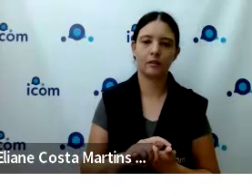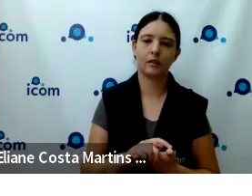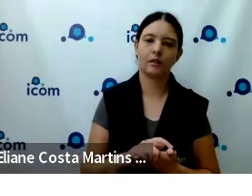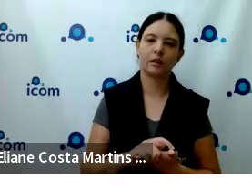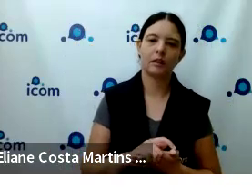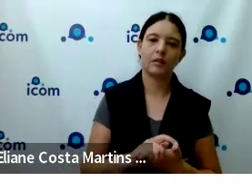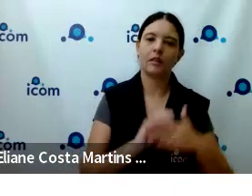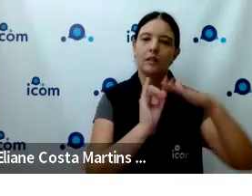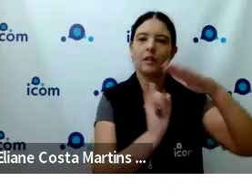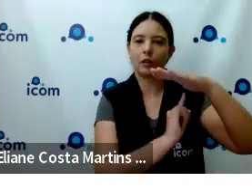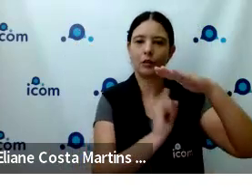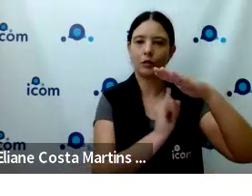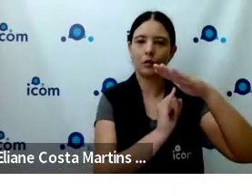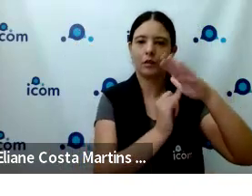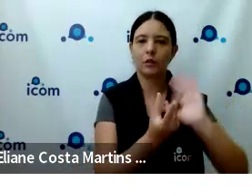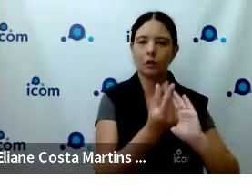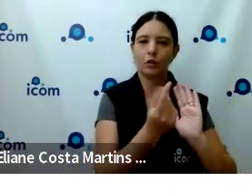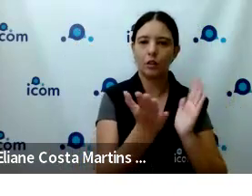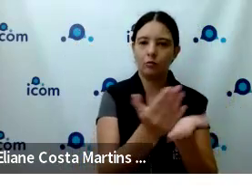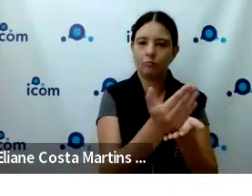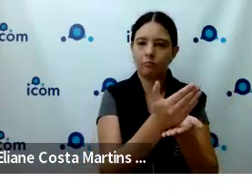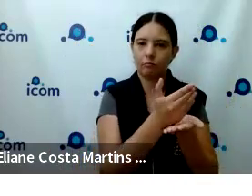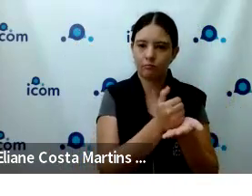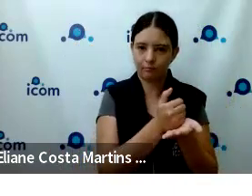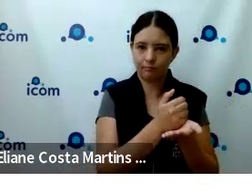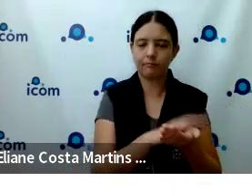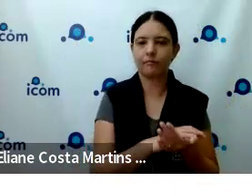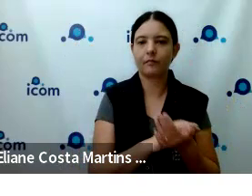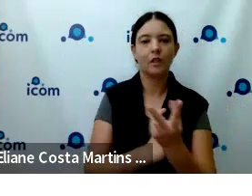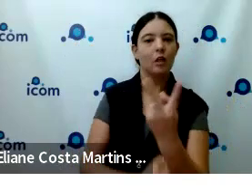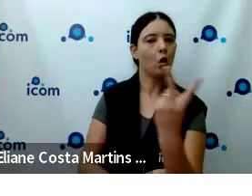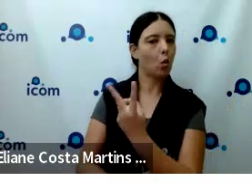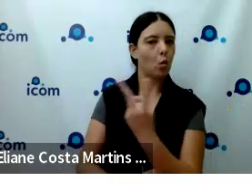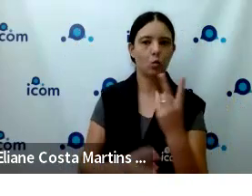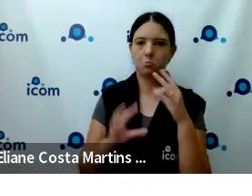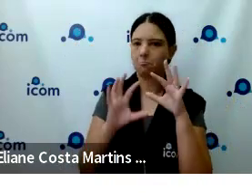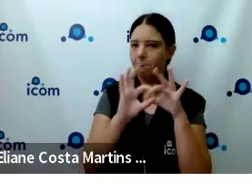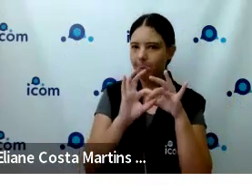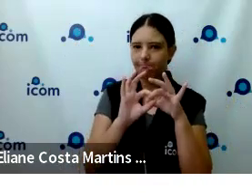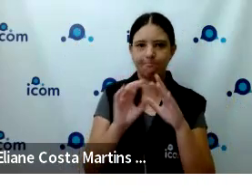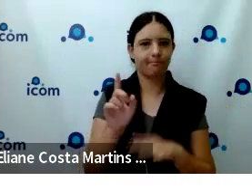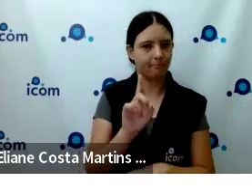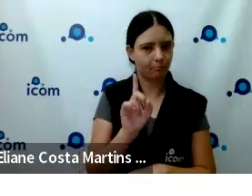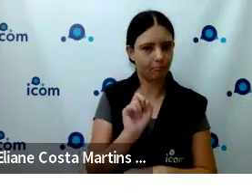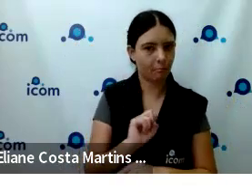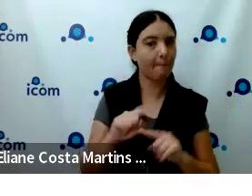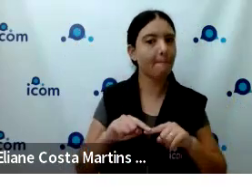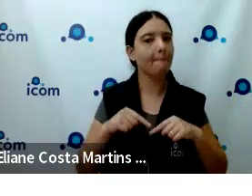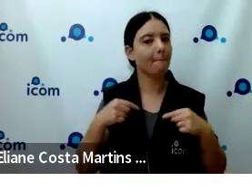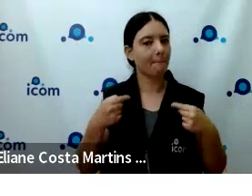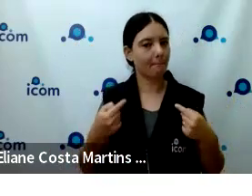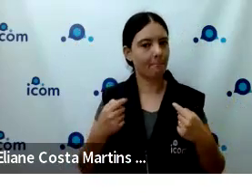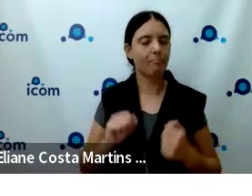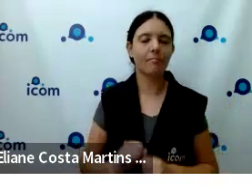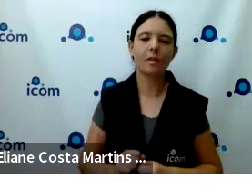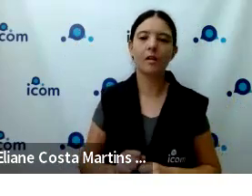recebe as receitas. As duas questões não são diretamente relacionadas, mas o